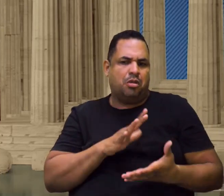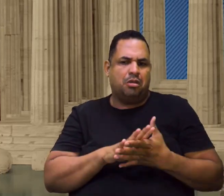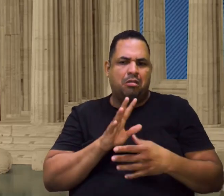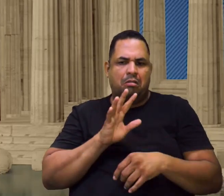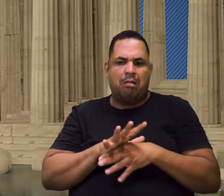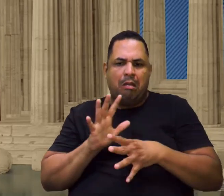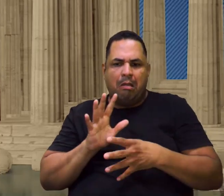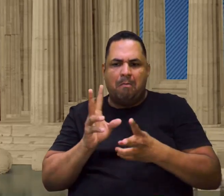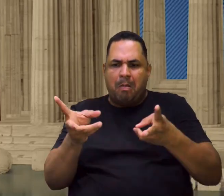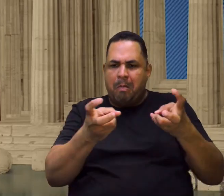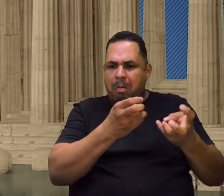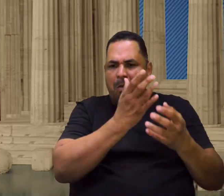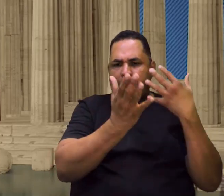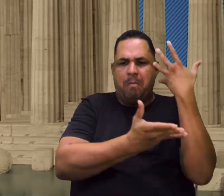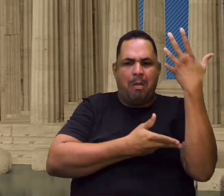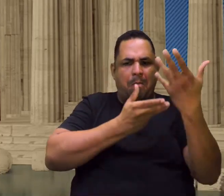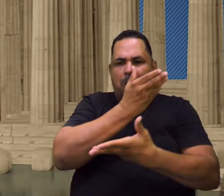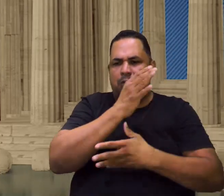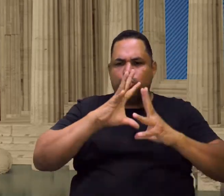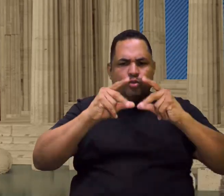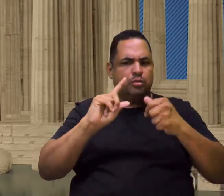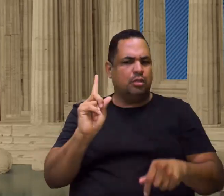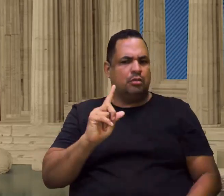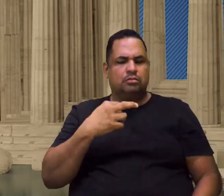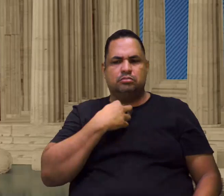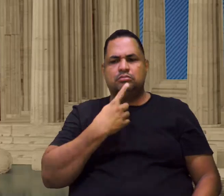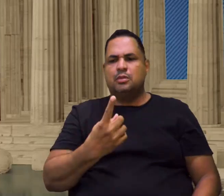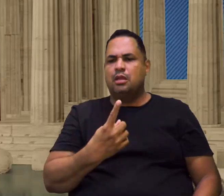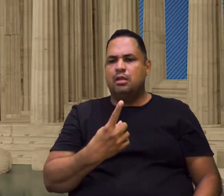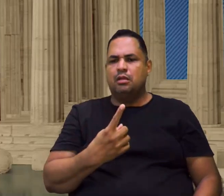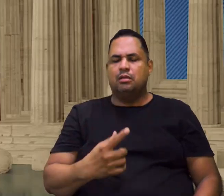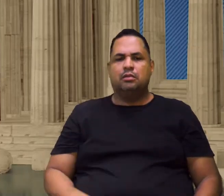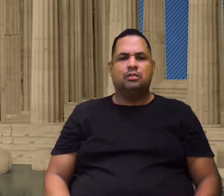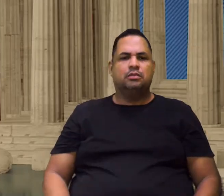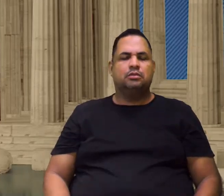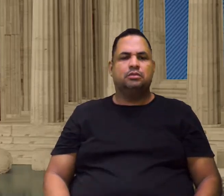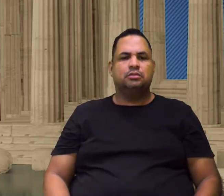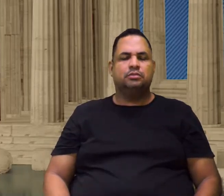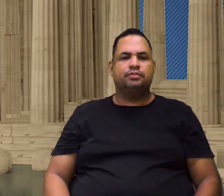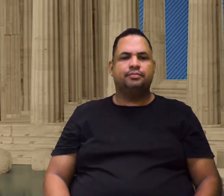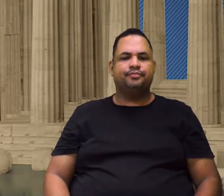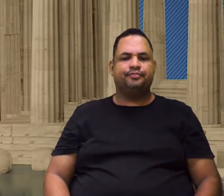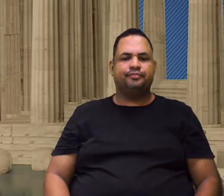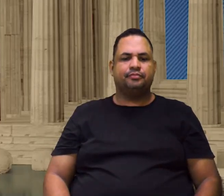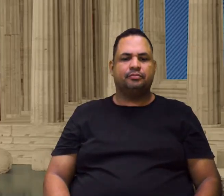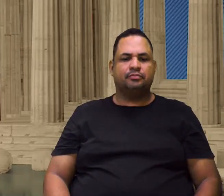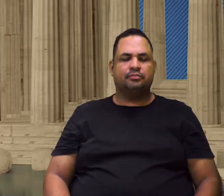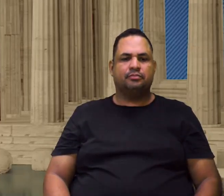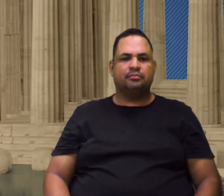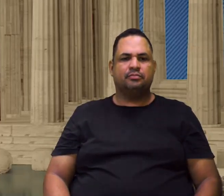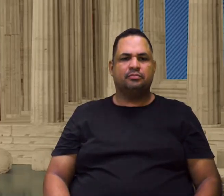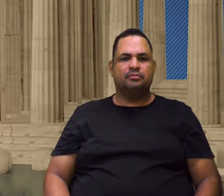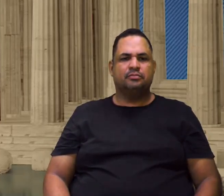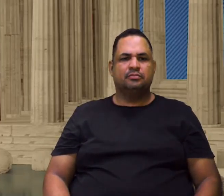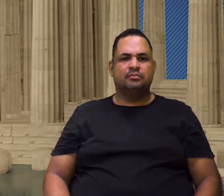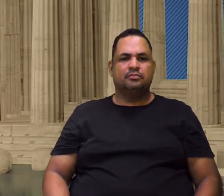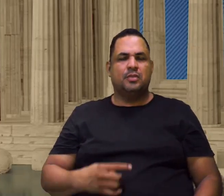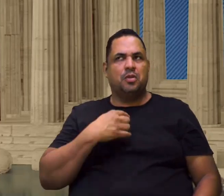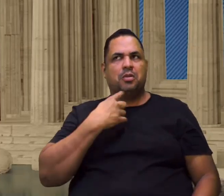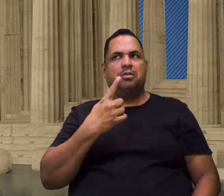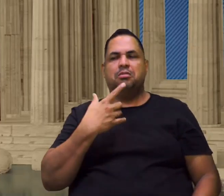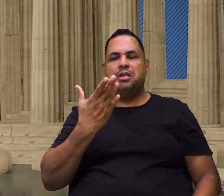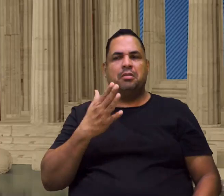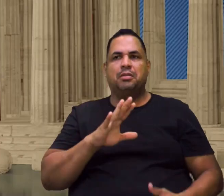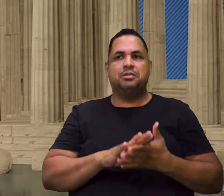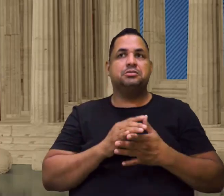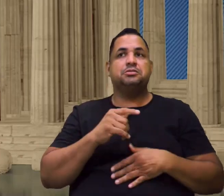os mesoplanetas, que são supostamente aqueles que podem ser habitáveis, estão muito longe para a gente, todo mundo ir para lá, não